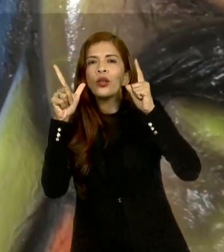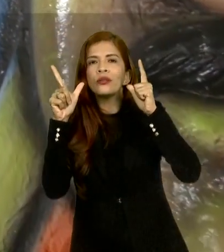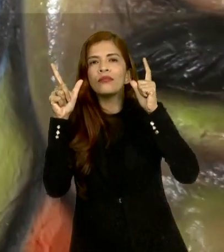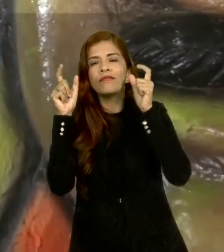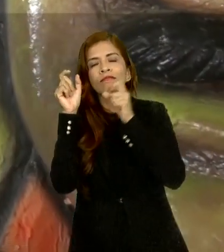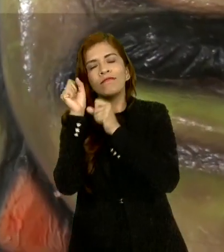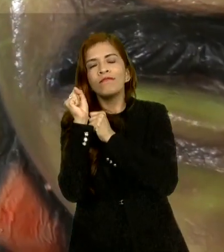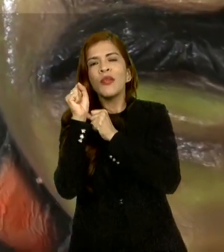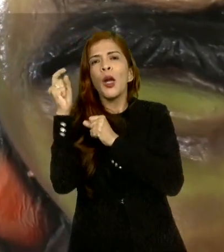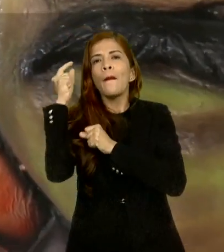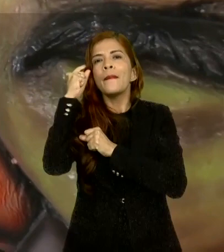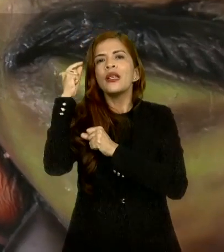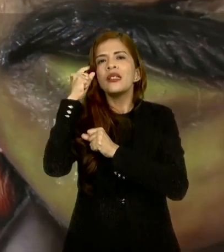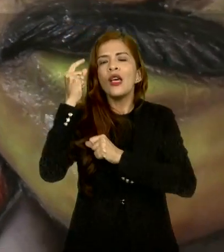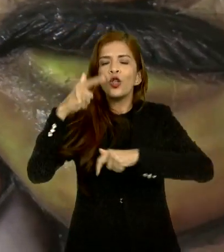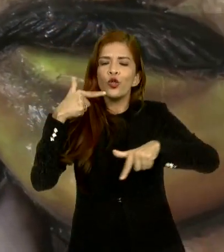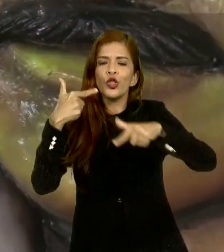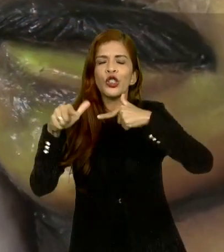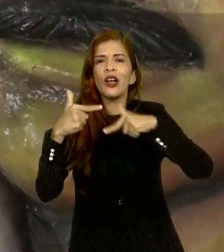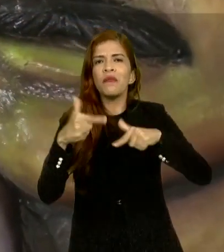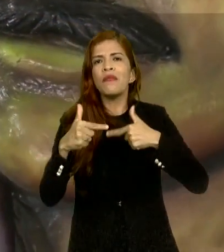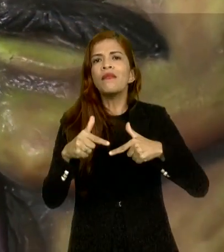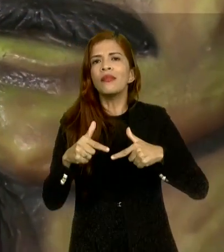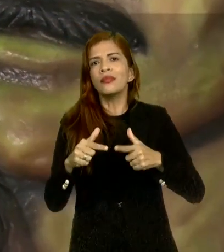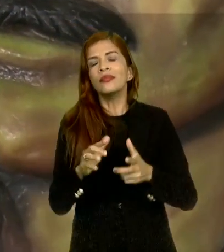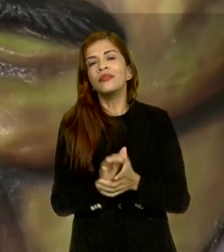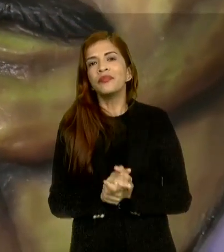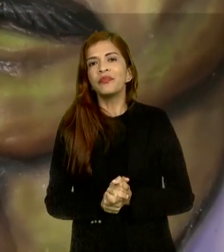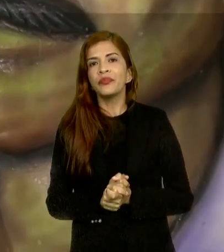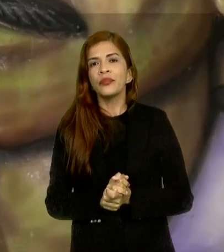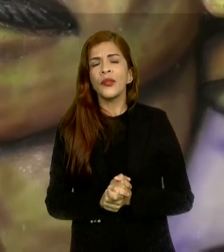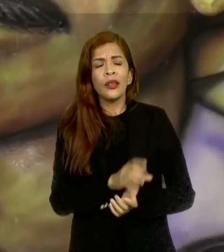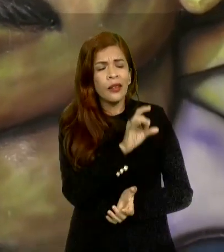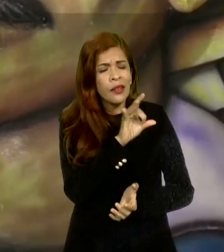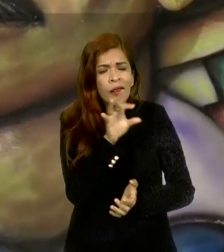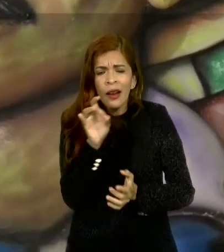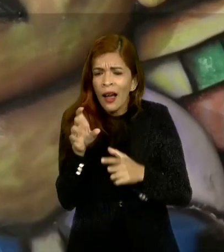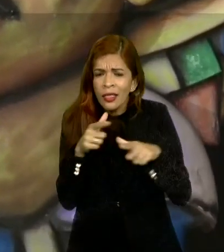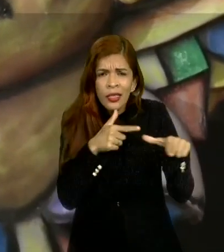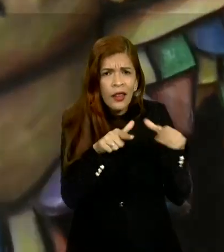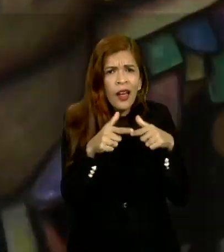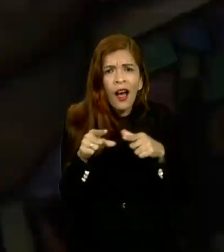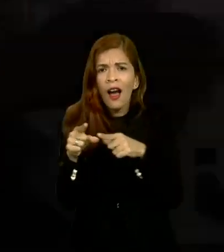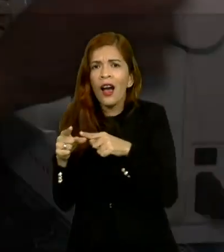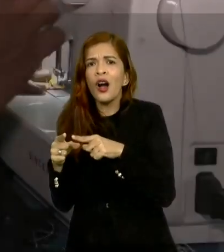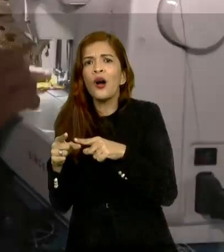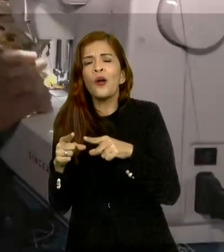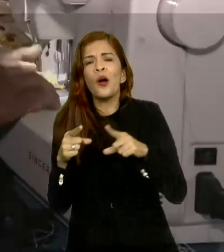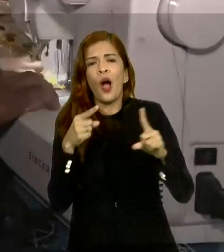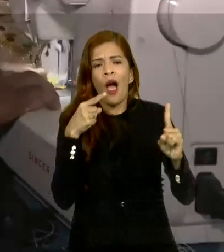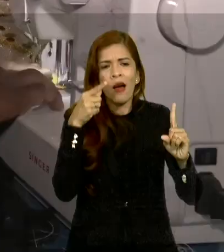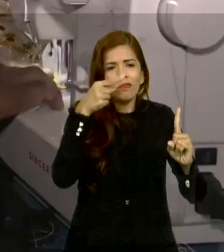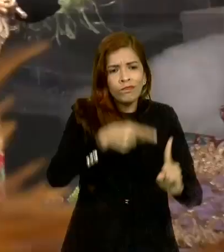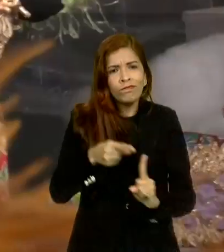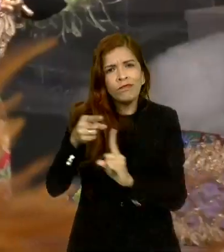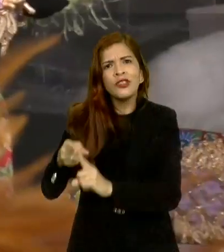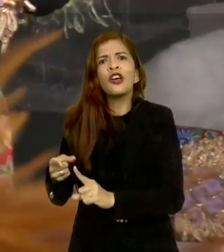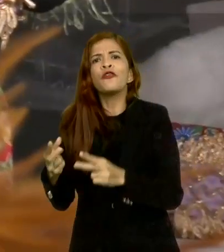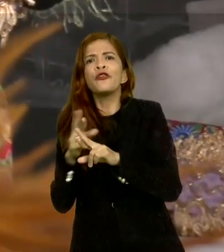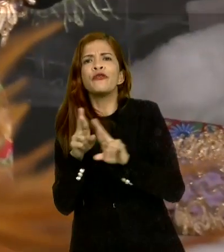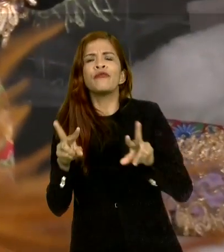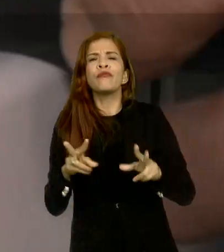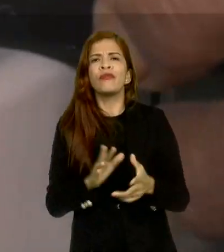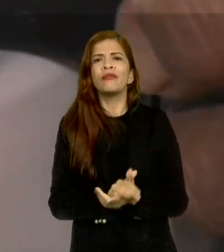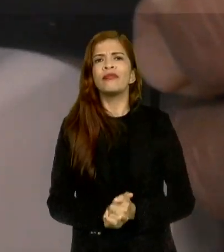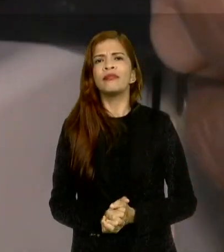nos trabalhos que a gente faz, porque cada trabalho que a gente faz é um desafio para a gente. Quando eu quis, tu